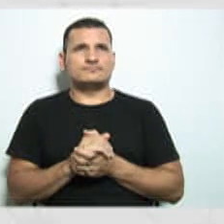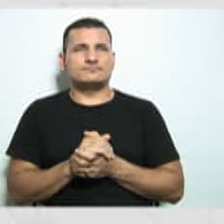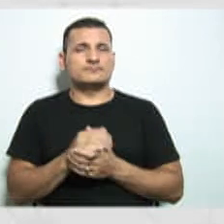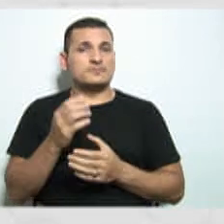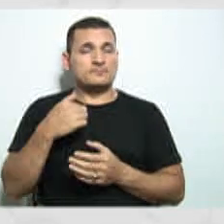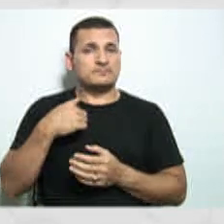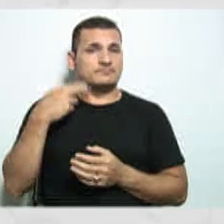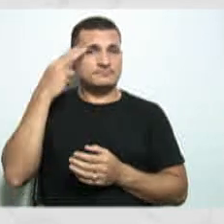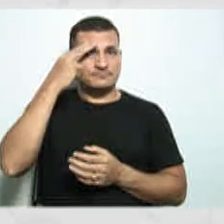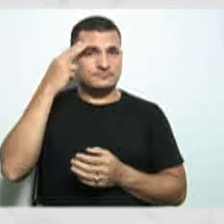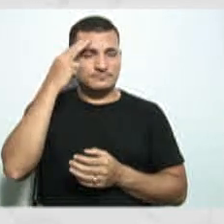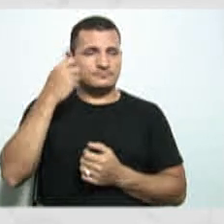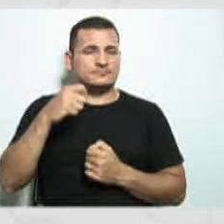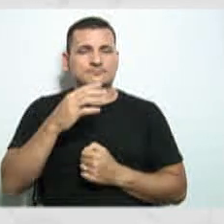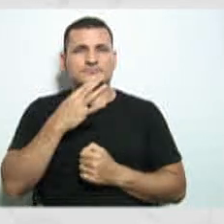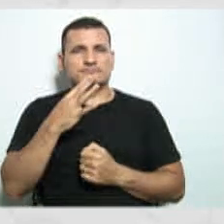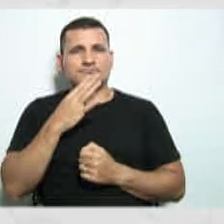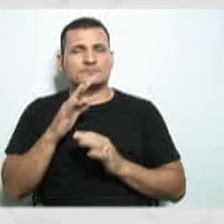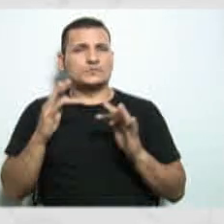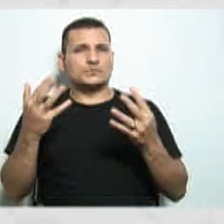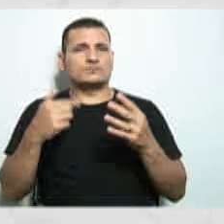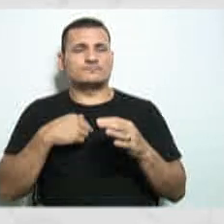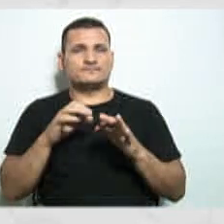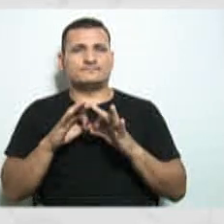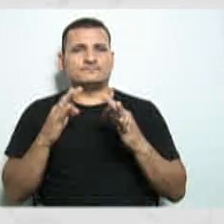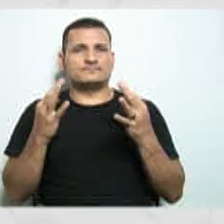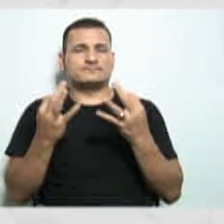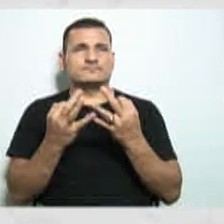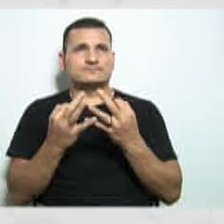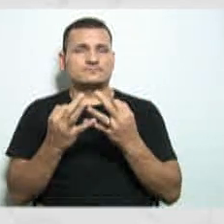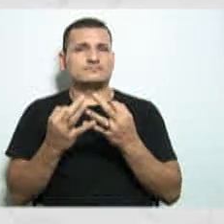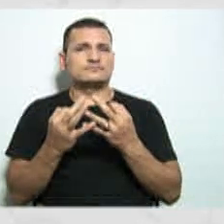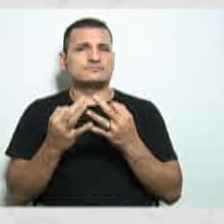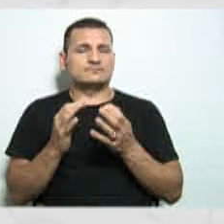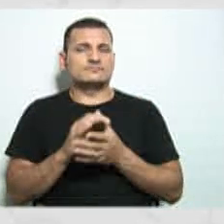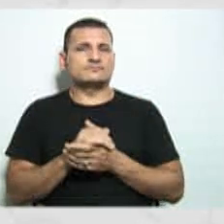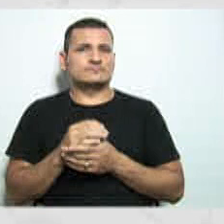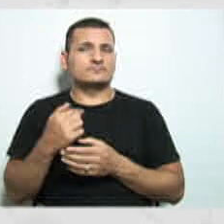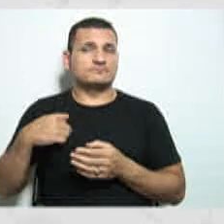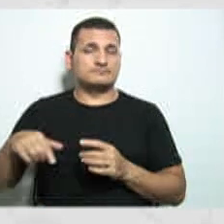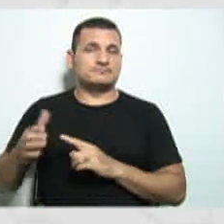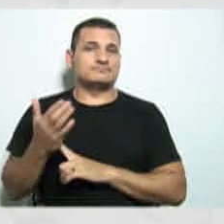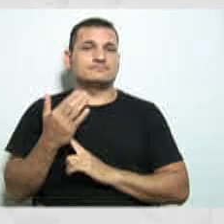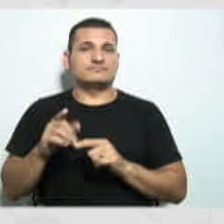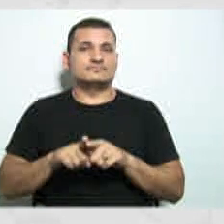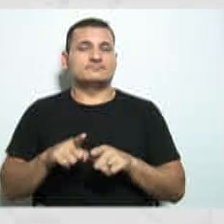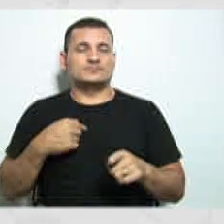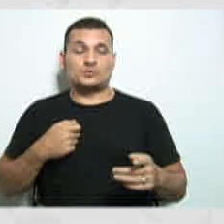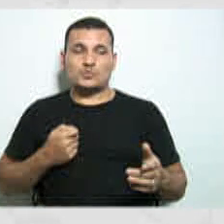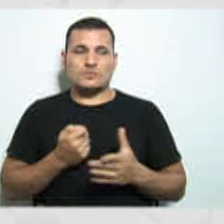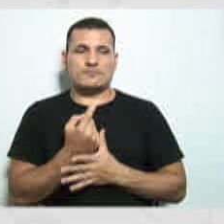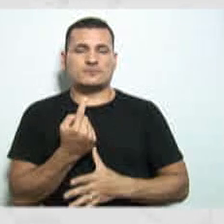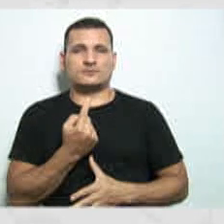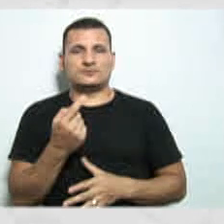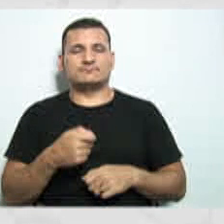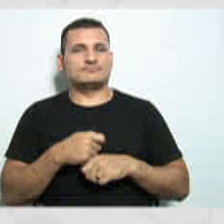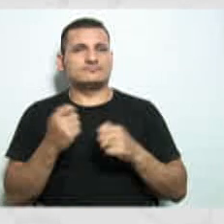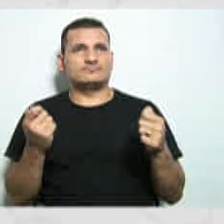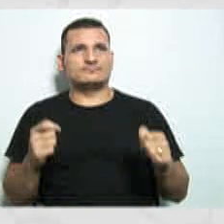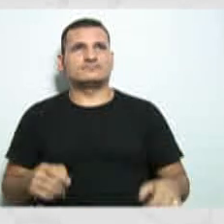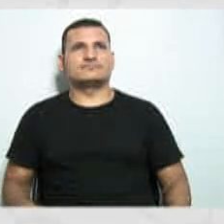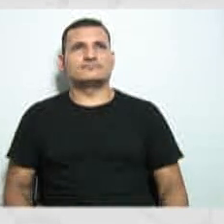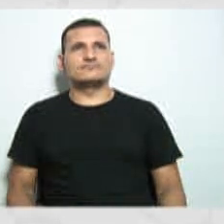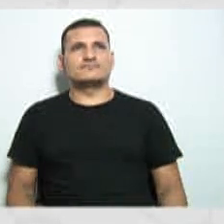meu sonho, precisa ser conhecido por todos da minha família. Eles precisam me ajudar também. Não dá para me comprar sozinho, não. Tá?